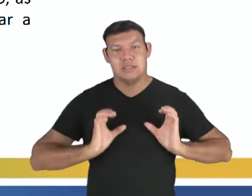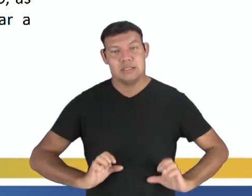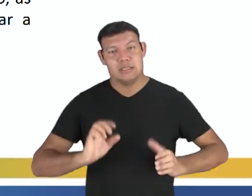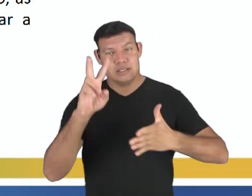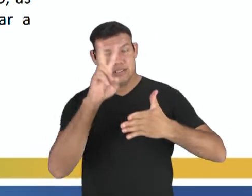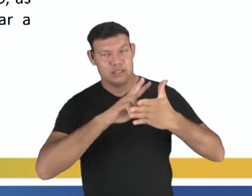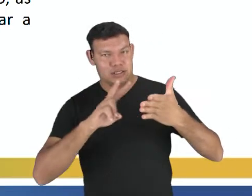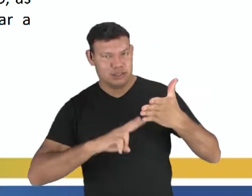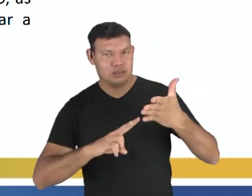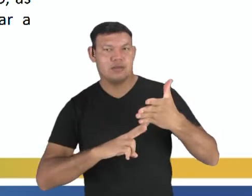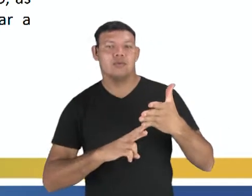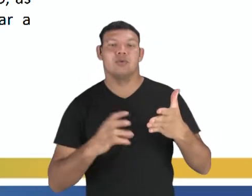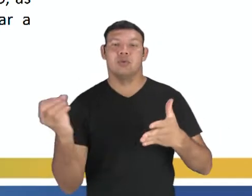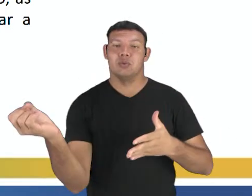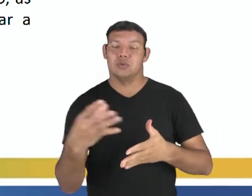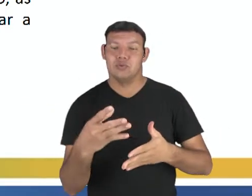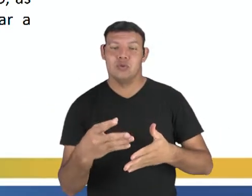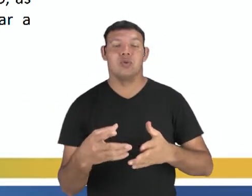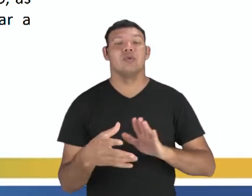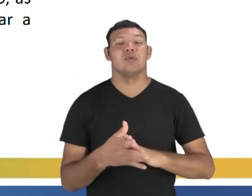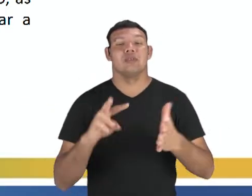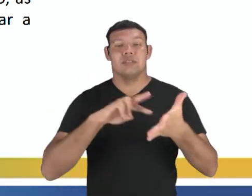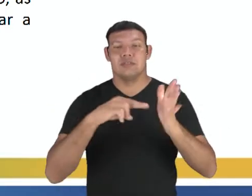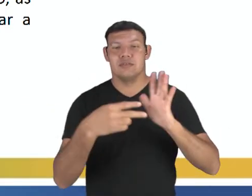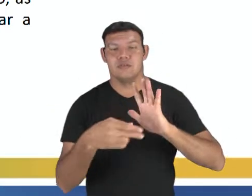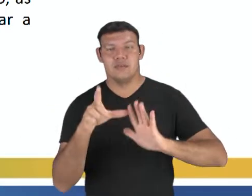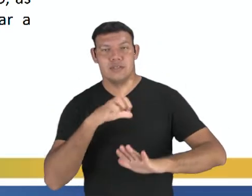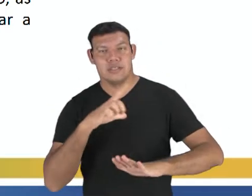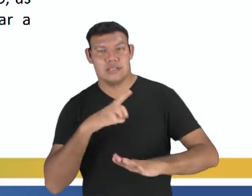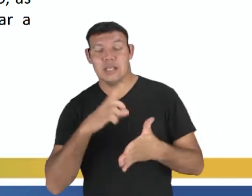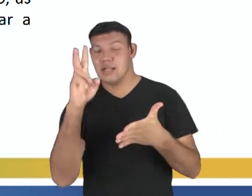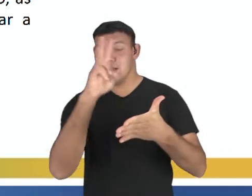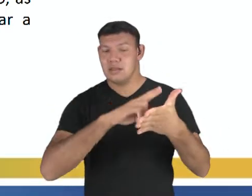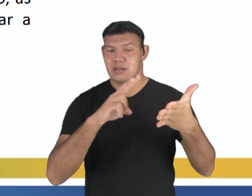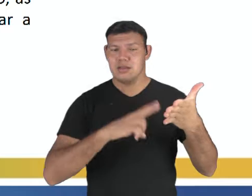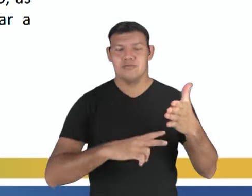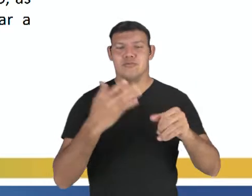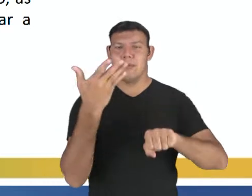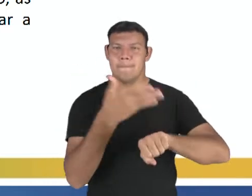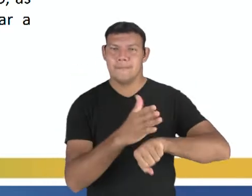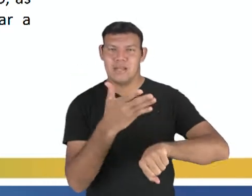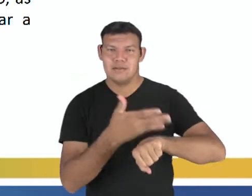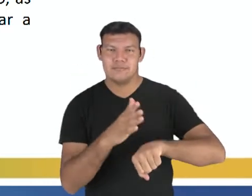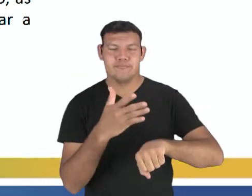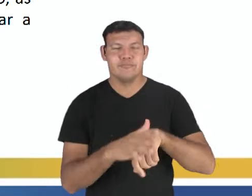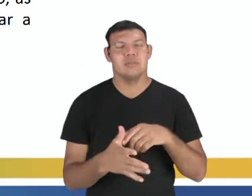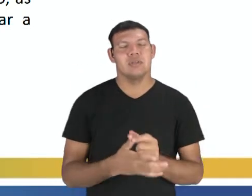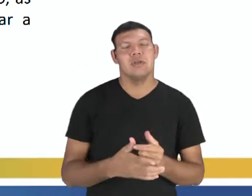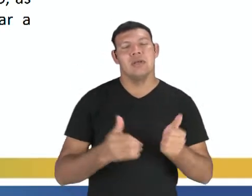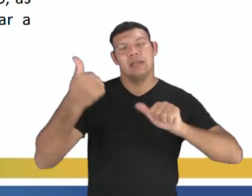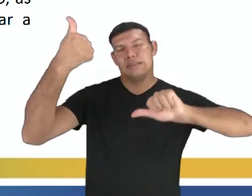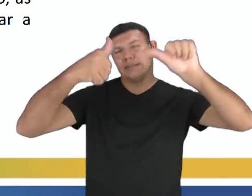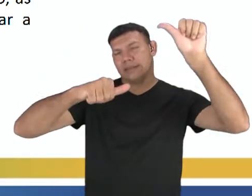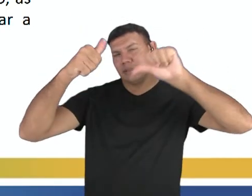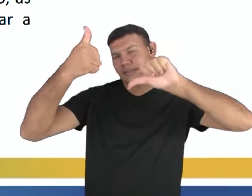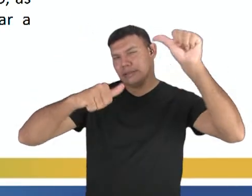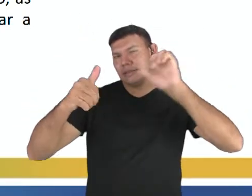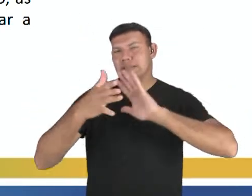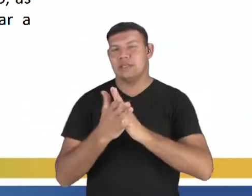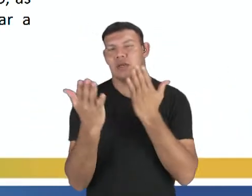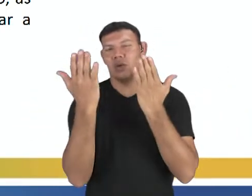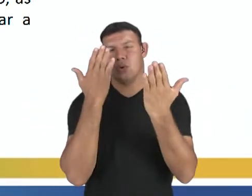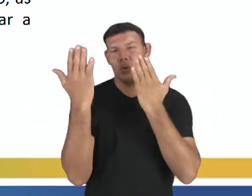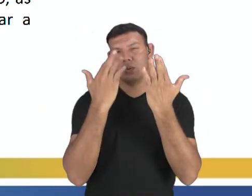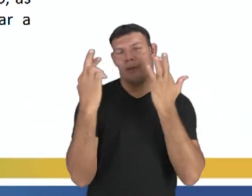novo significado. Ler é um exercício. Levantar hipóteses, analisar,